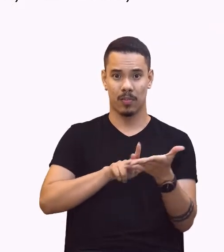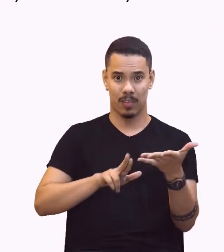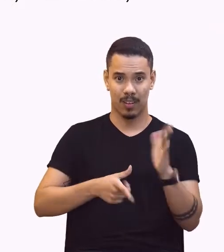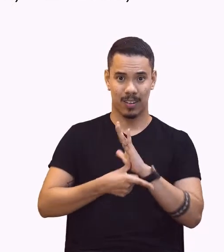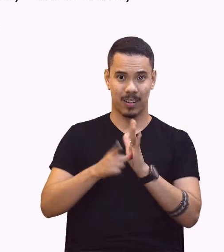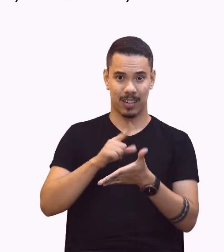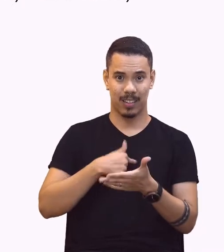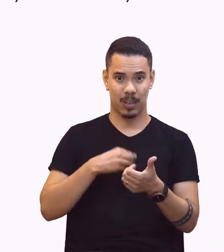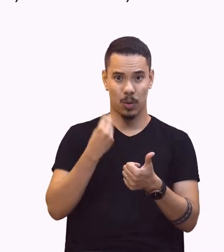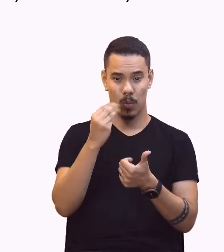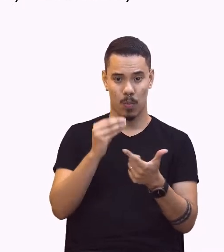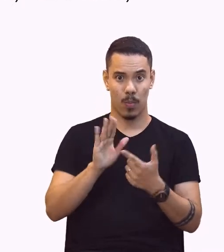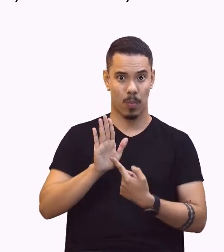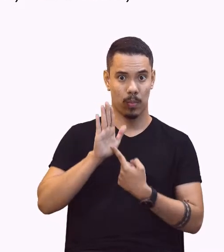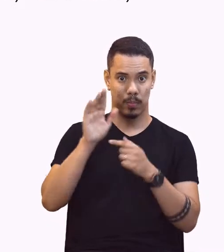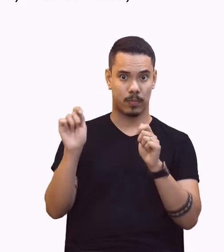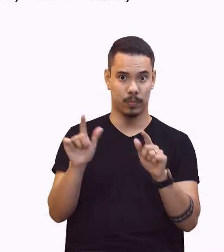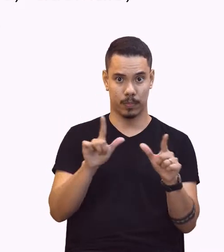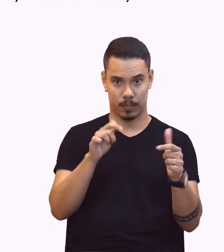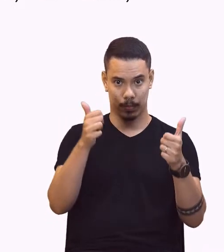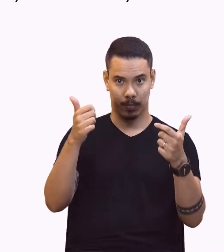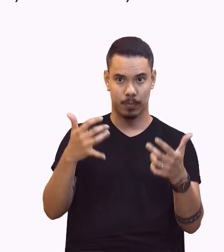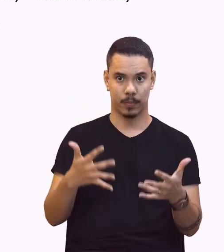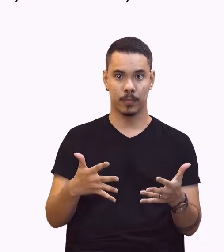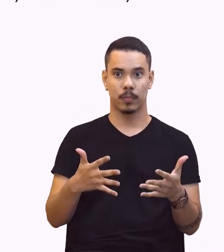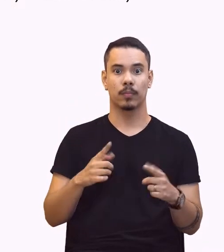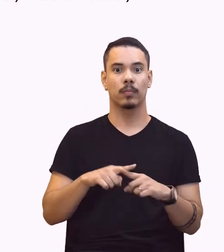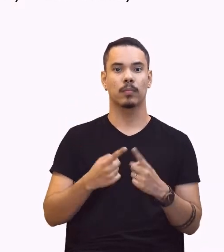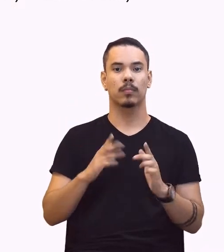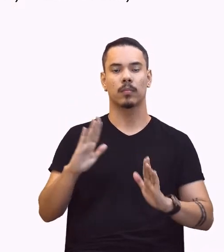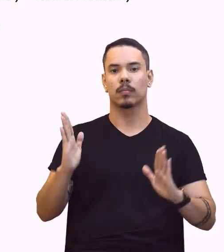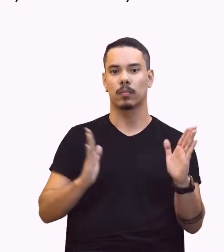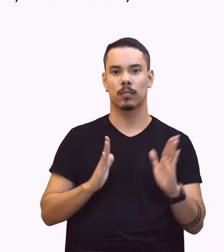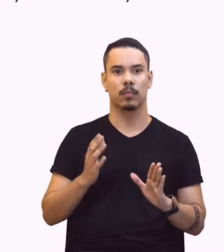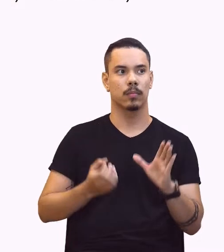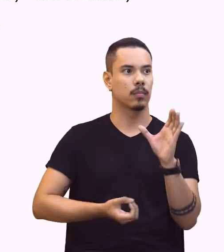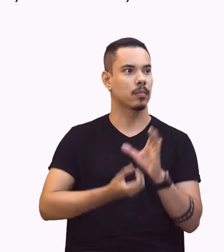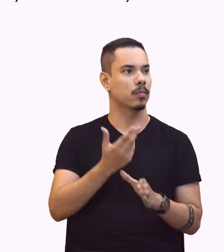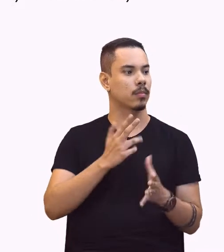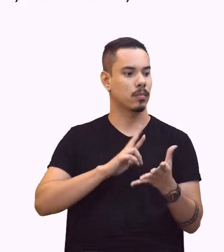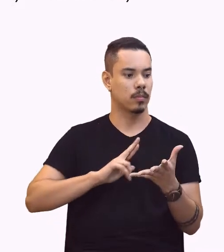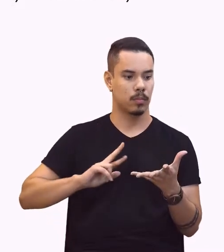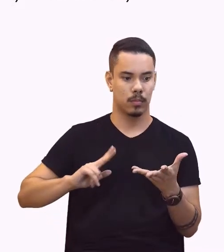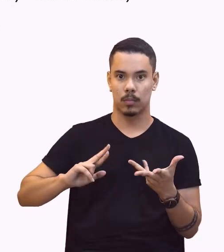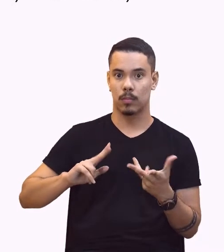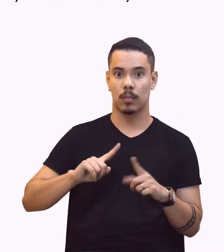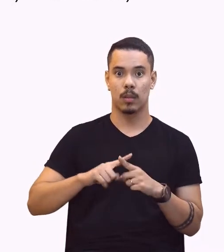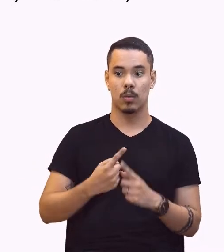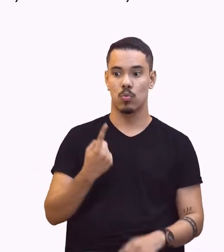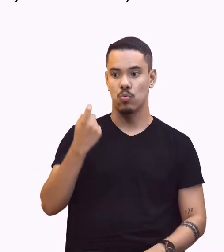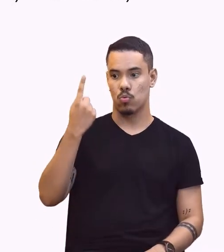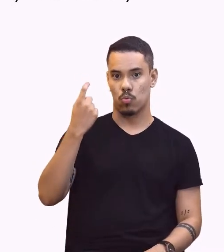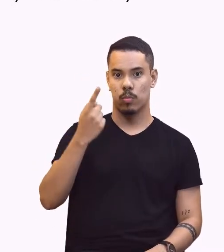ceticismo. Então, nessa época surgem várias correntes e uma delas é chamada o